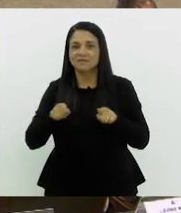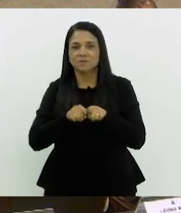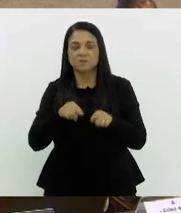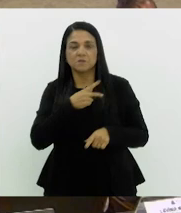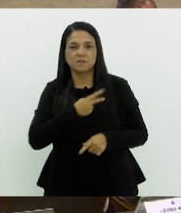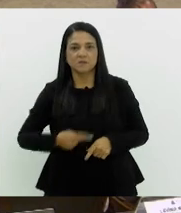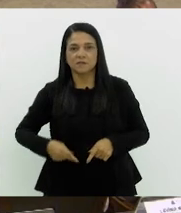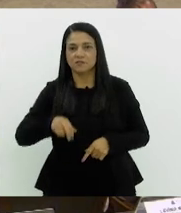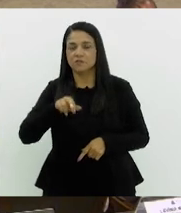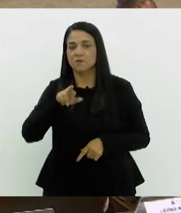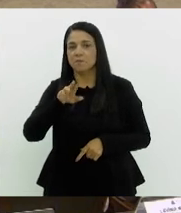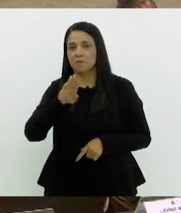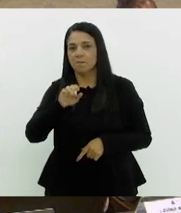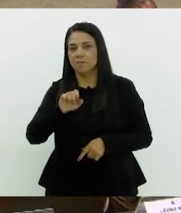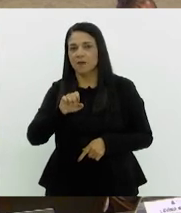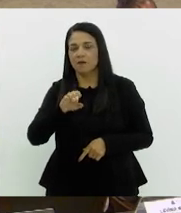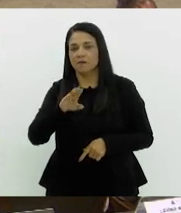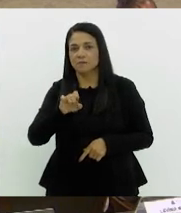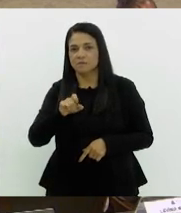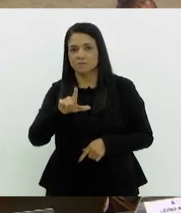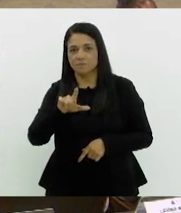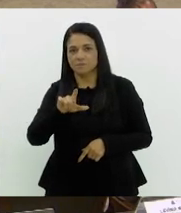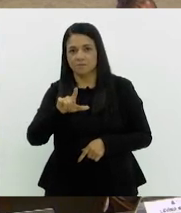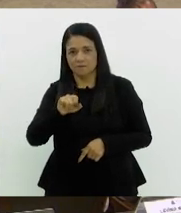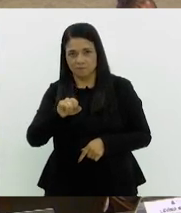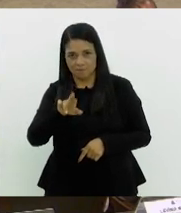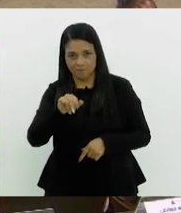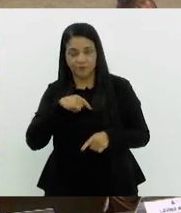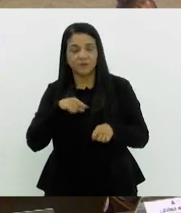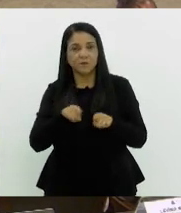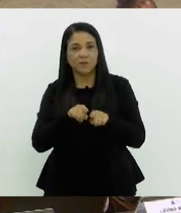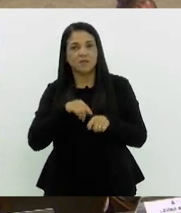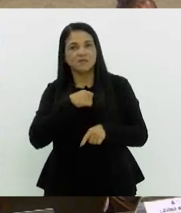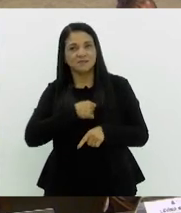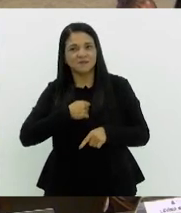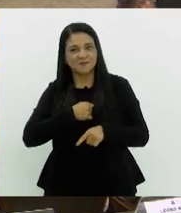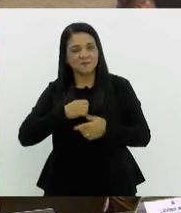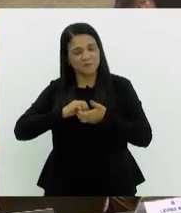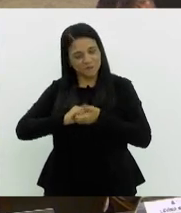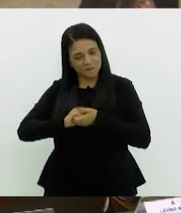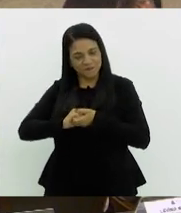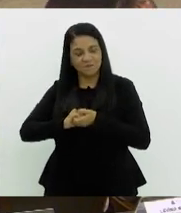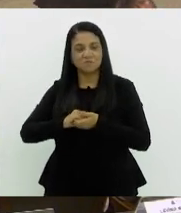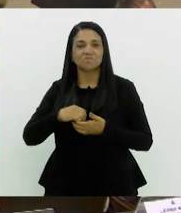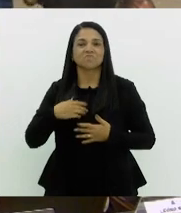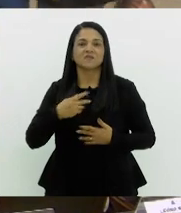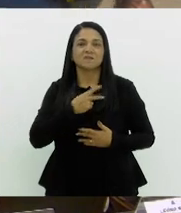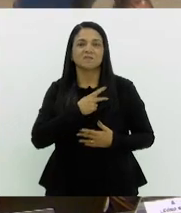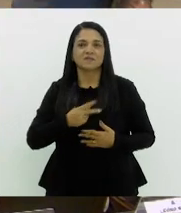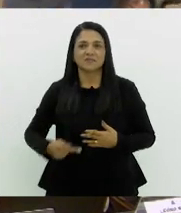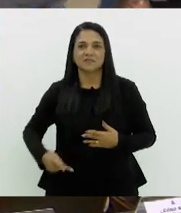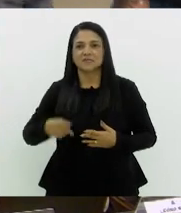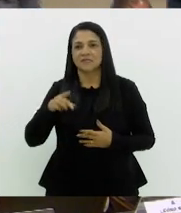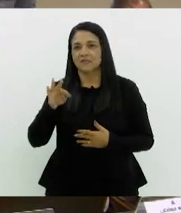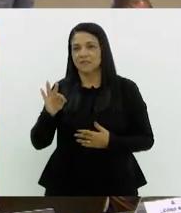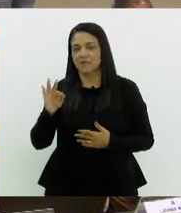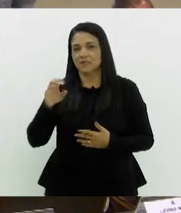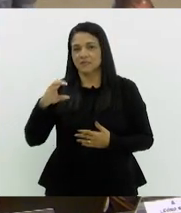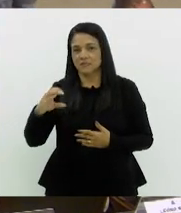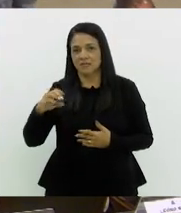Bacelar. Saudar aqui o meu colega de Tribunal de Contas, o presidente do TCM, o Luiz Antônio